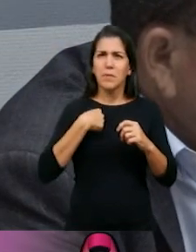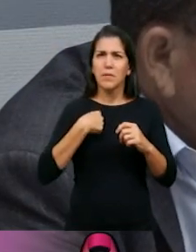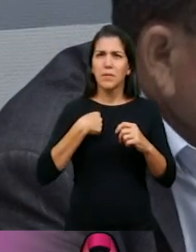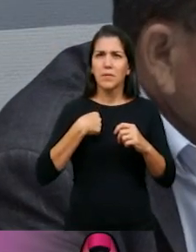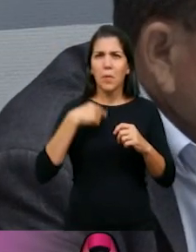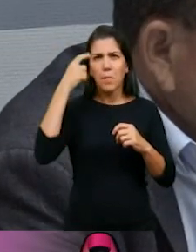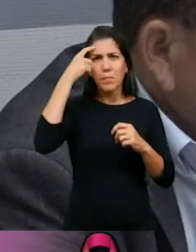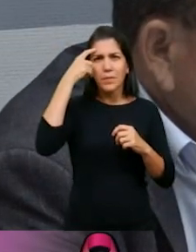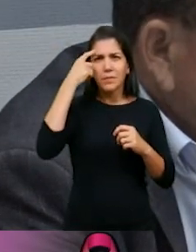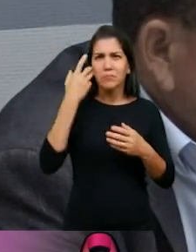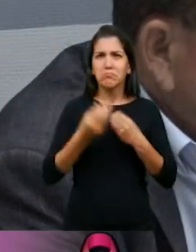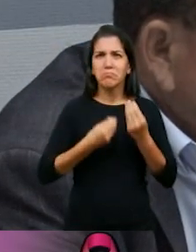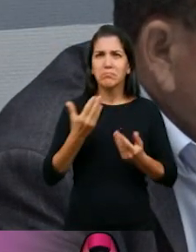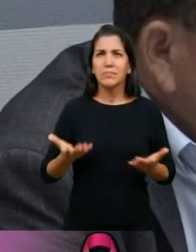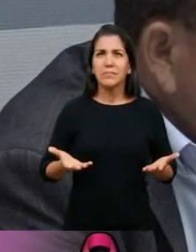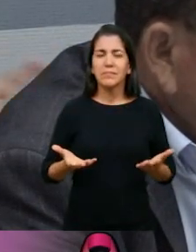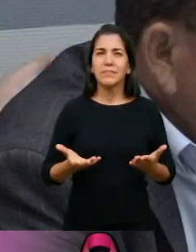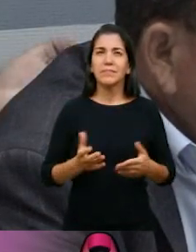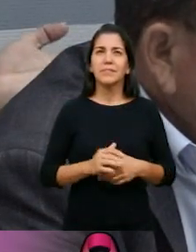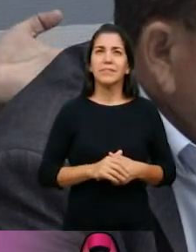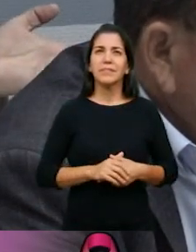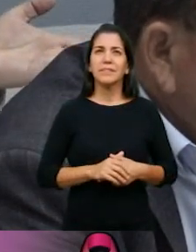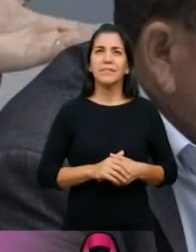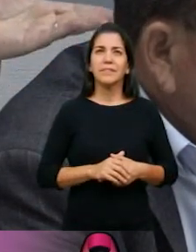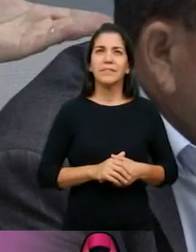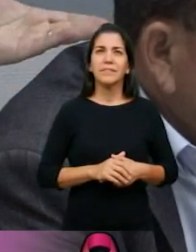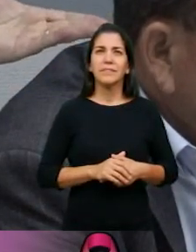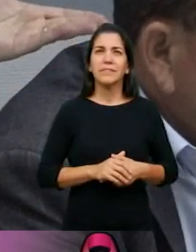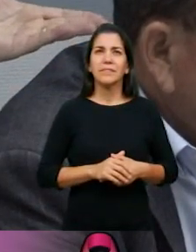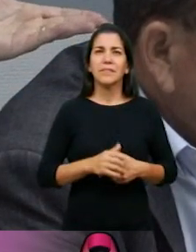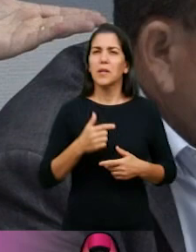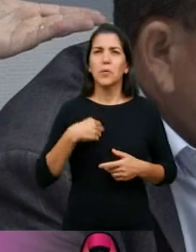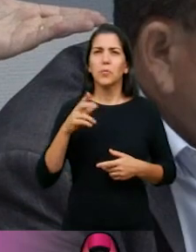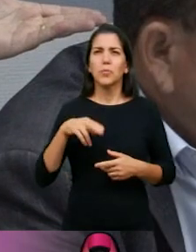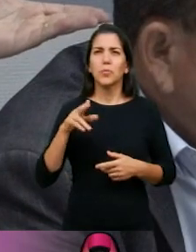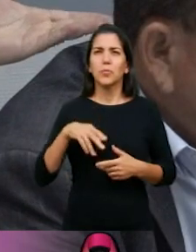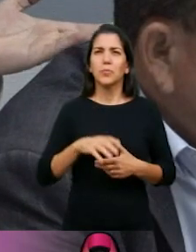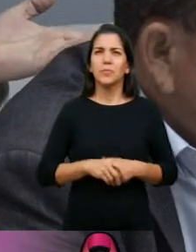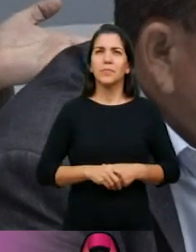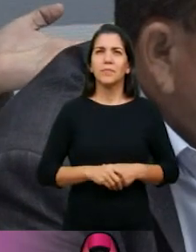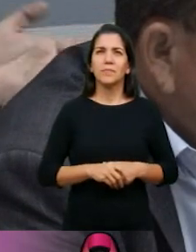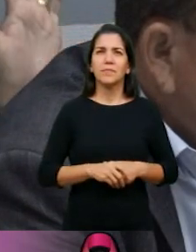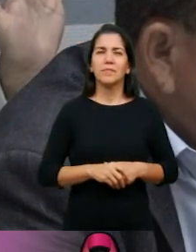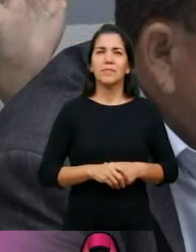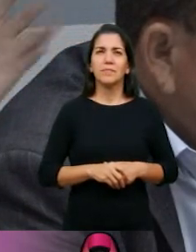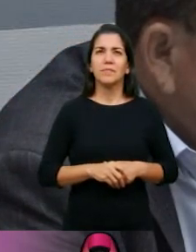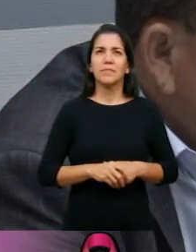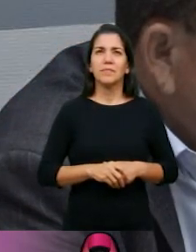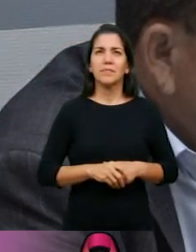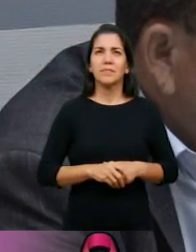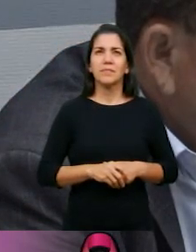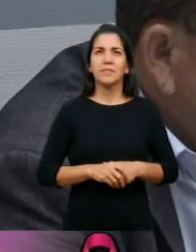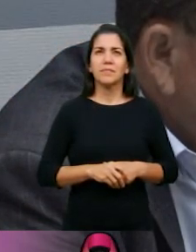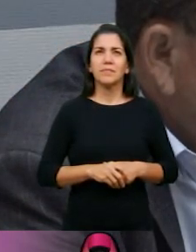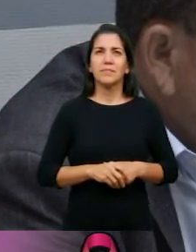essa filosofia de... Eu nunca vi espírito de adivinhação, mas tudo bem.